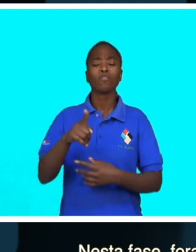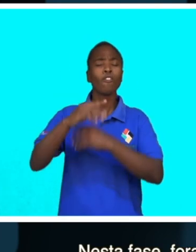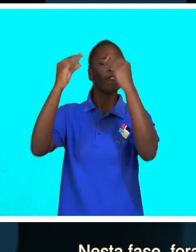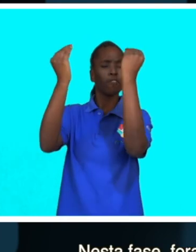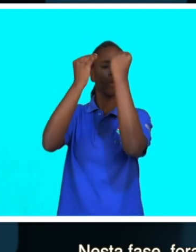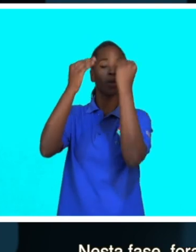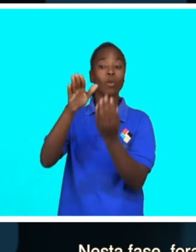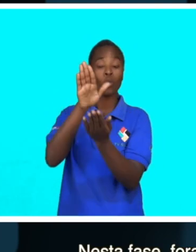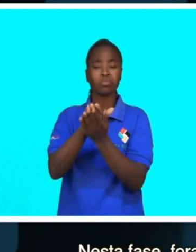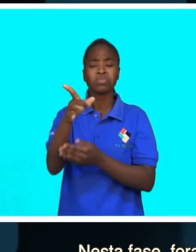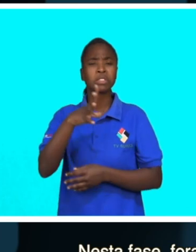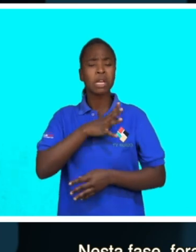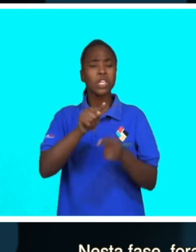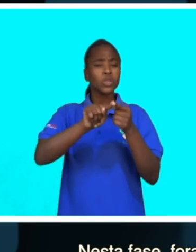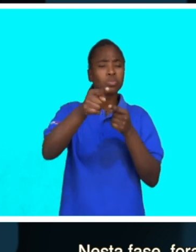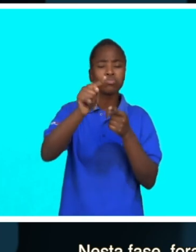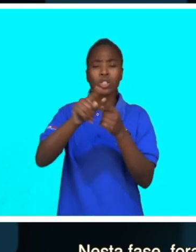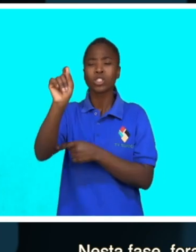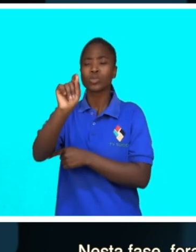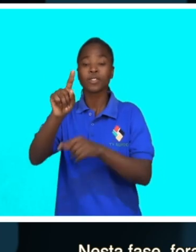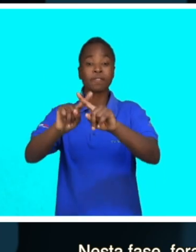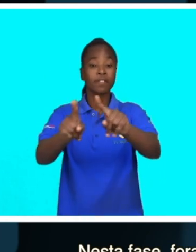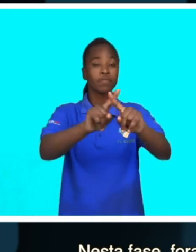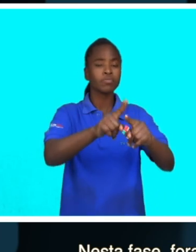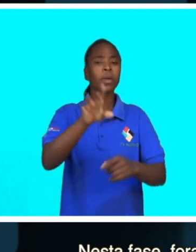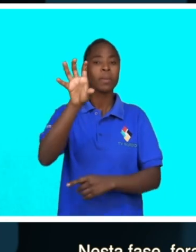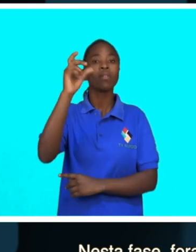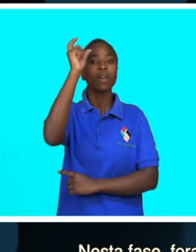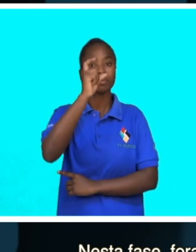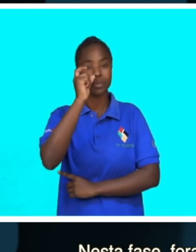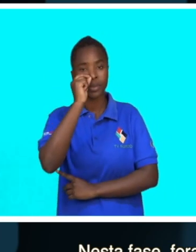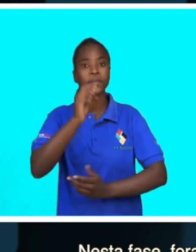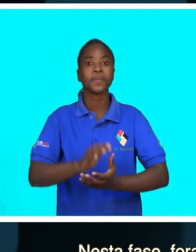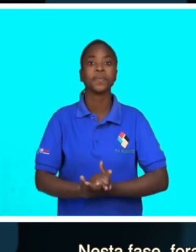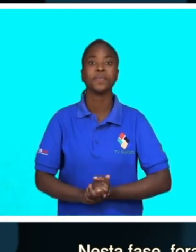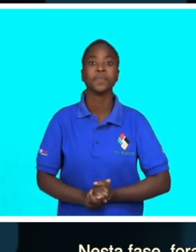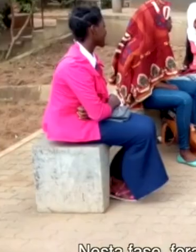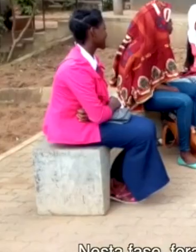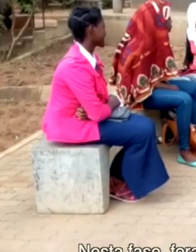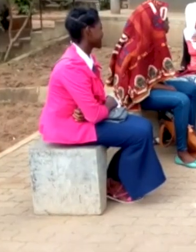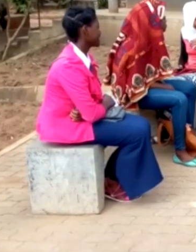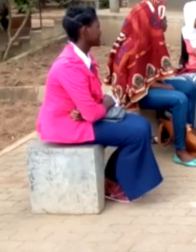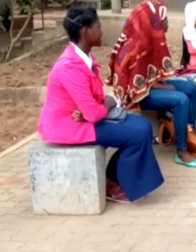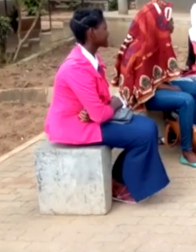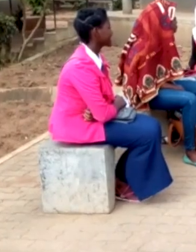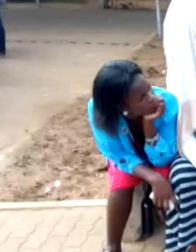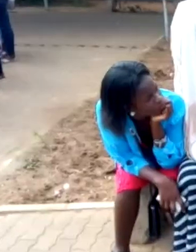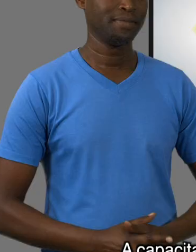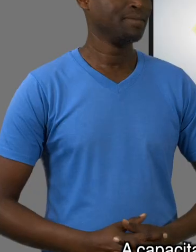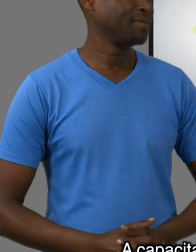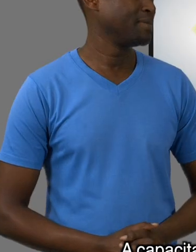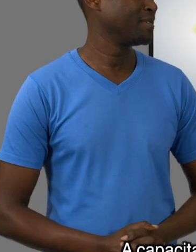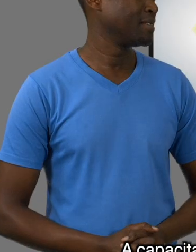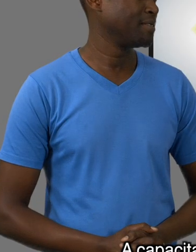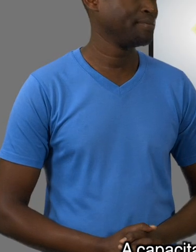fase, foram capacitadas raparigas dos distritos de Monapo, Moecate, Meconta e Cidade de Nampula.